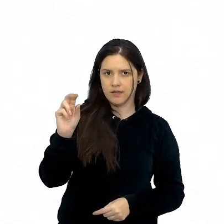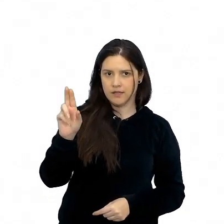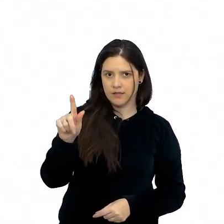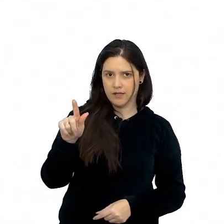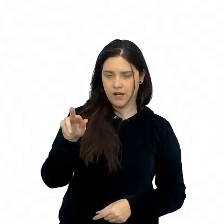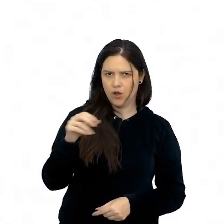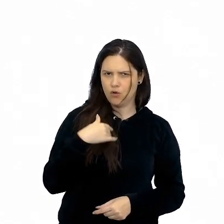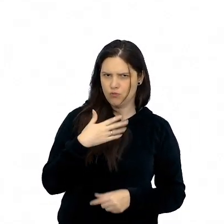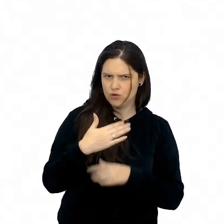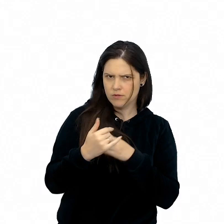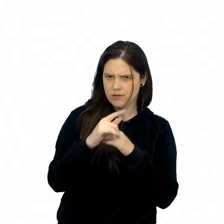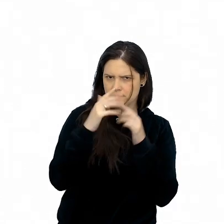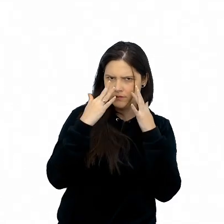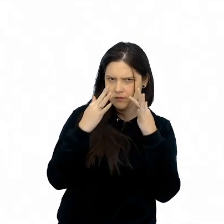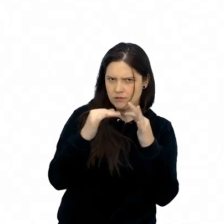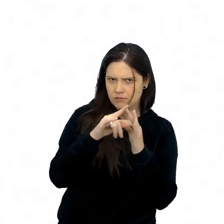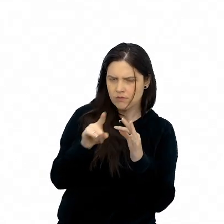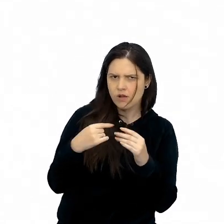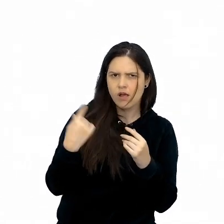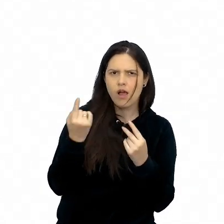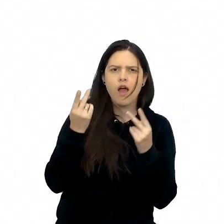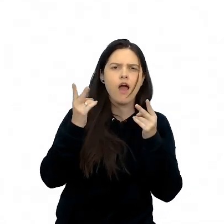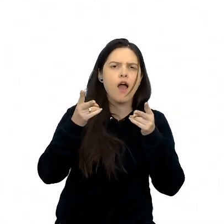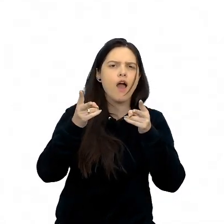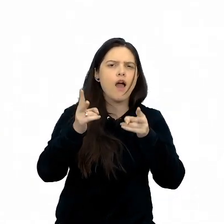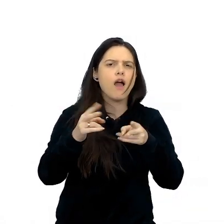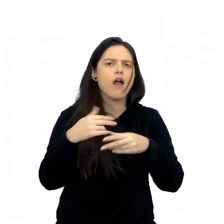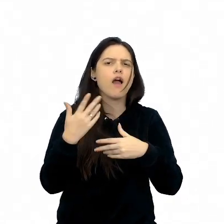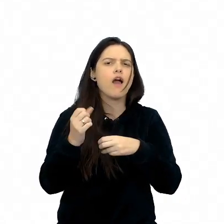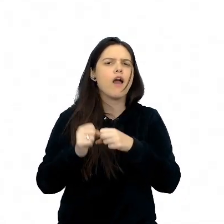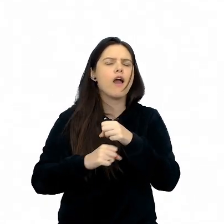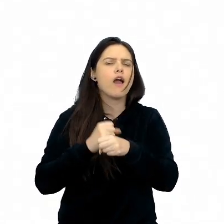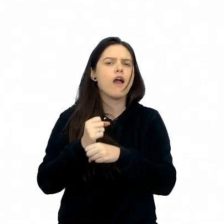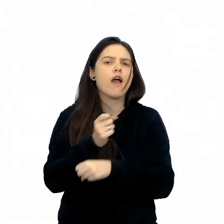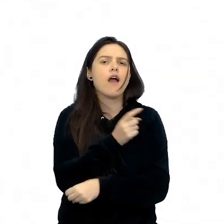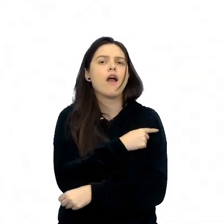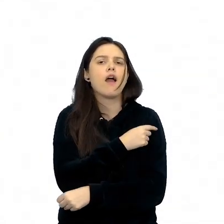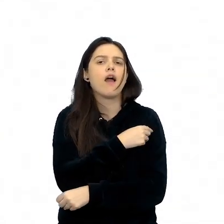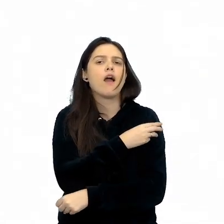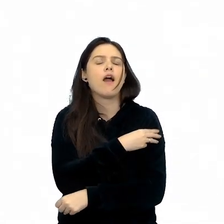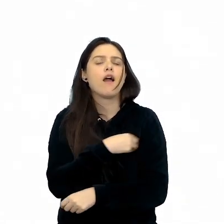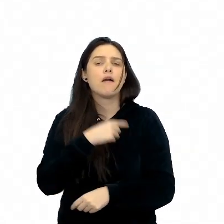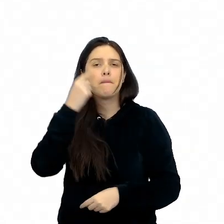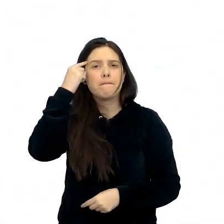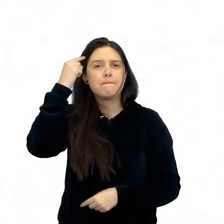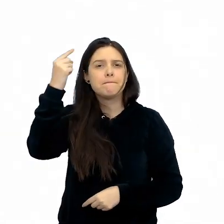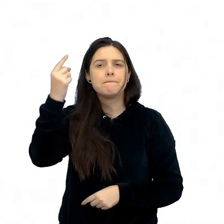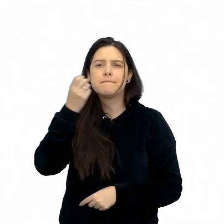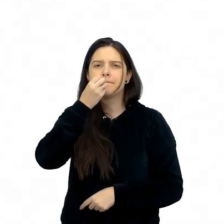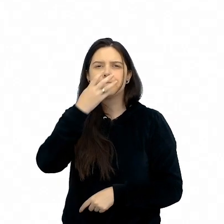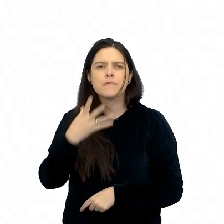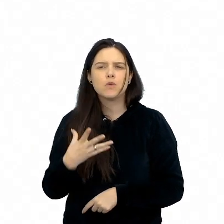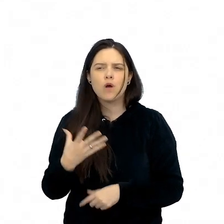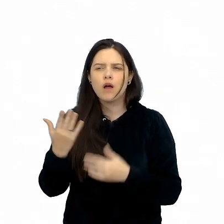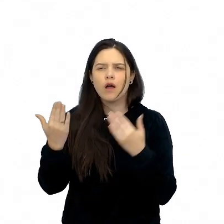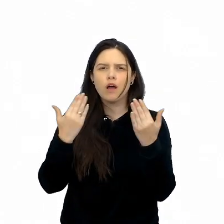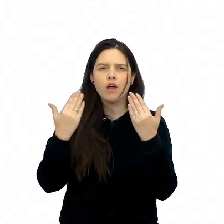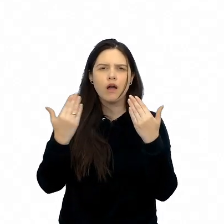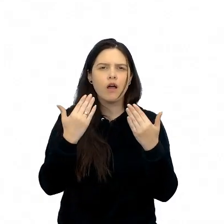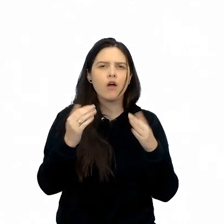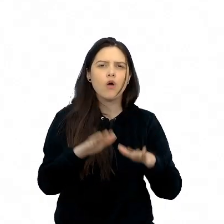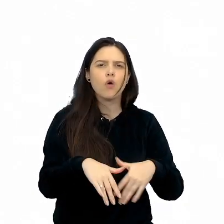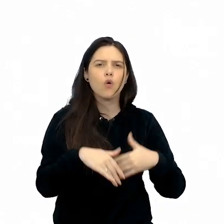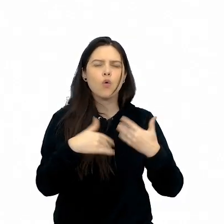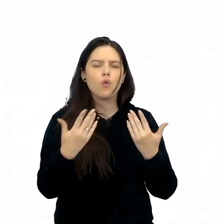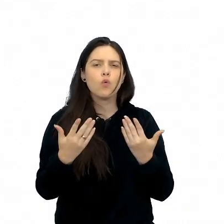de vocês porque nós estamos com um aluno hoje do 1º ano do ensino médio que não teve talvez uma boa formação do